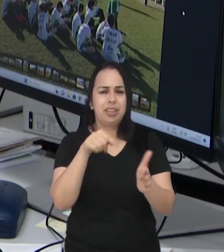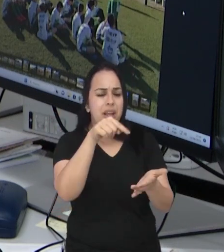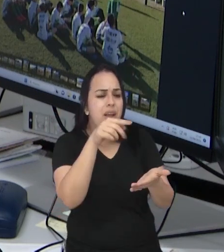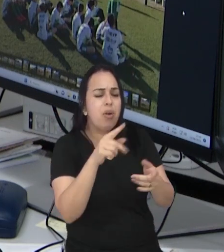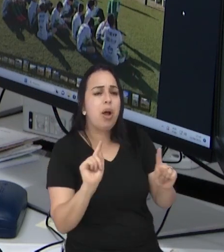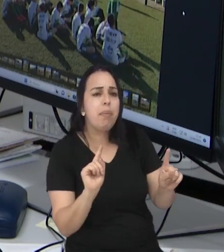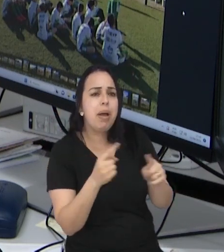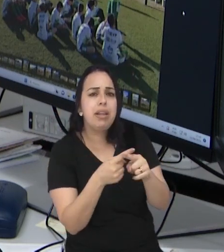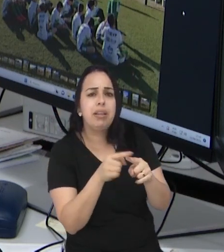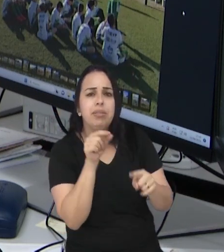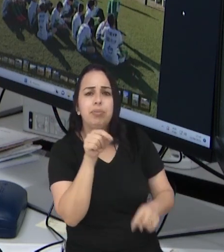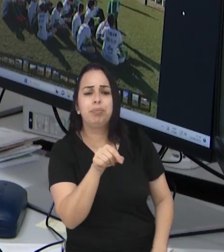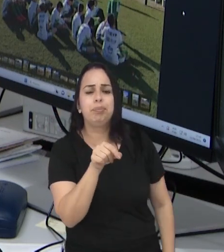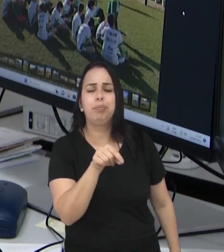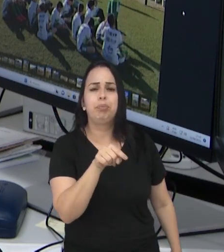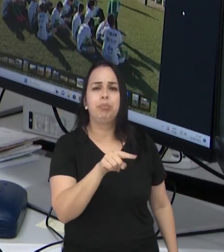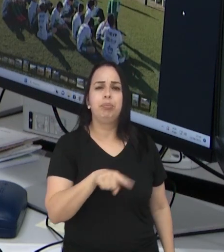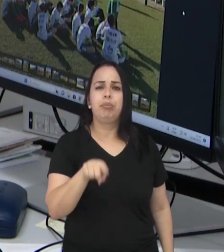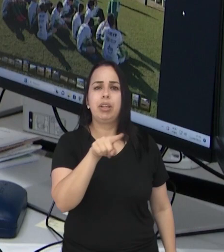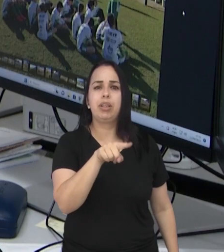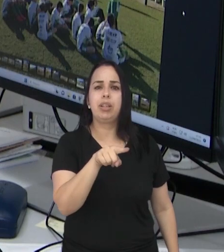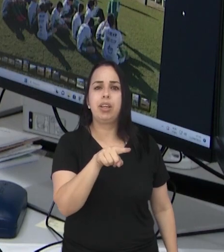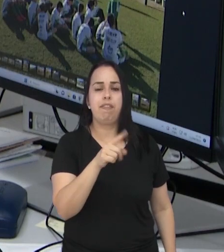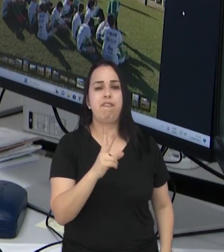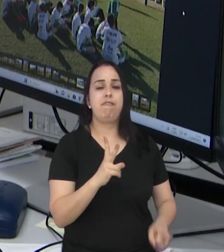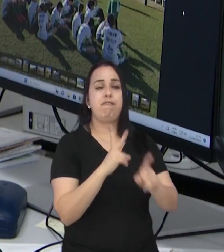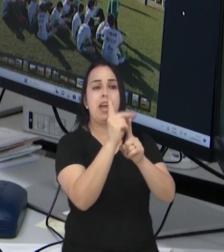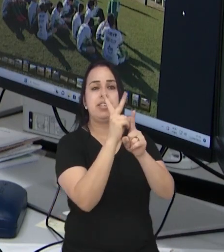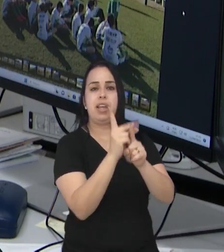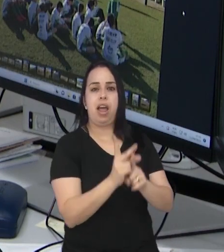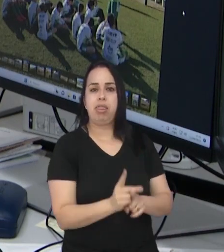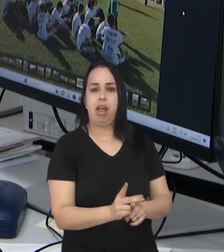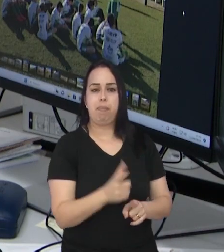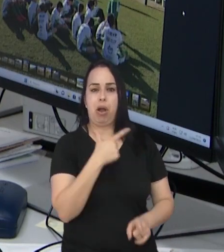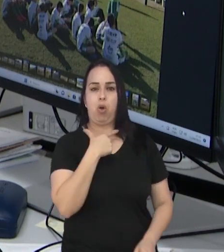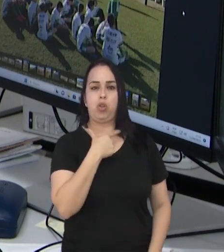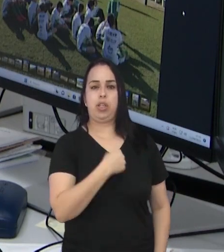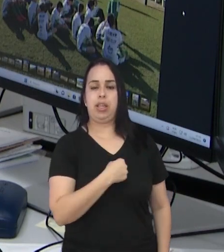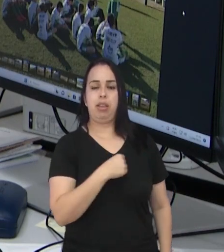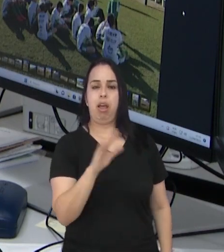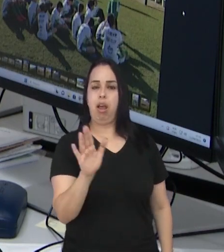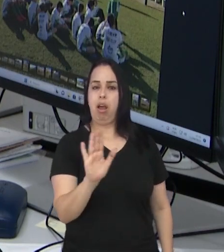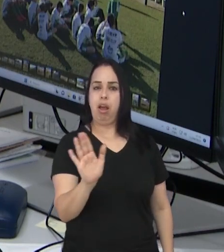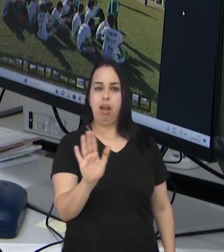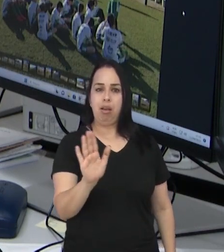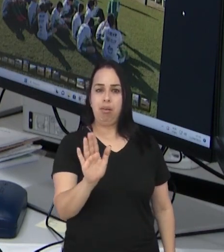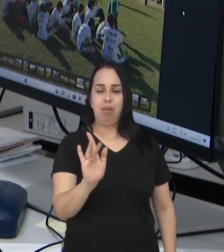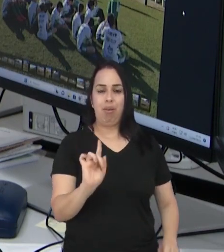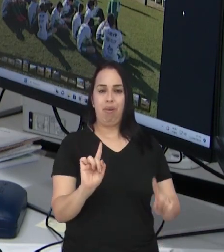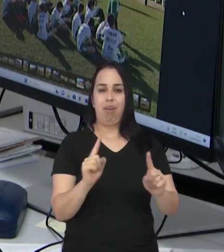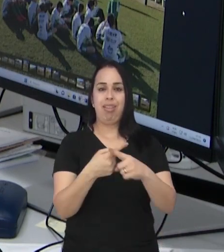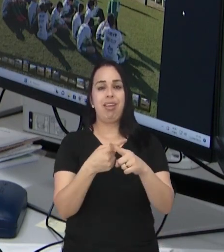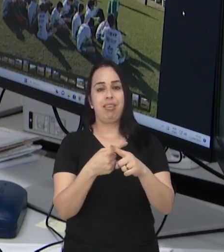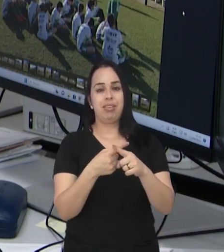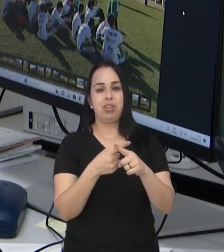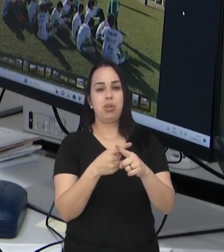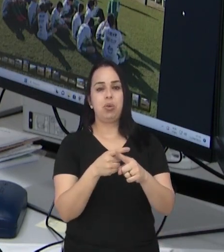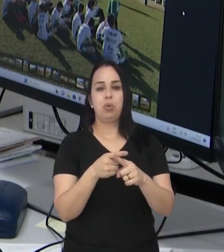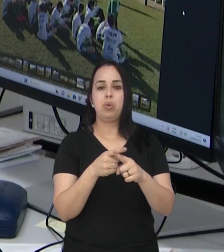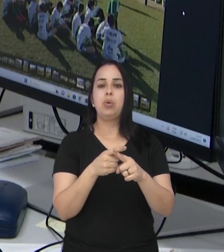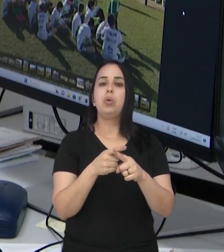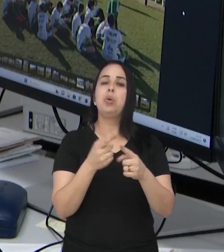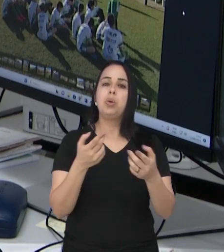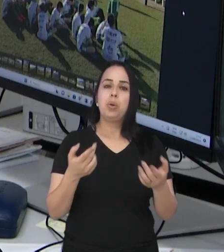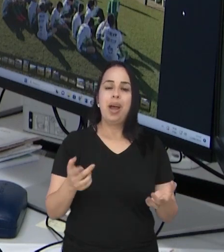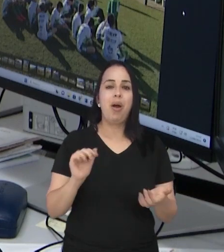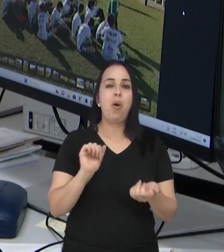é um campeonato não só para que se vença o campeonato, não só para receber a medalha, mas, como você disse, o campeonato que é